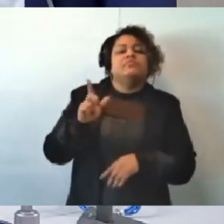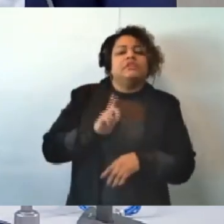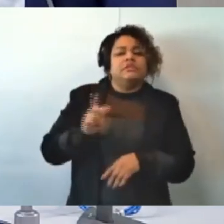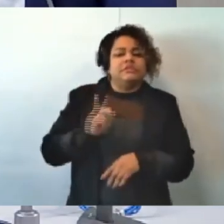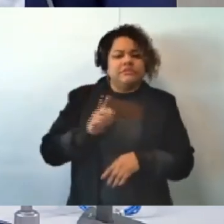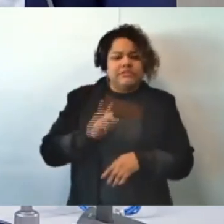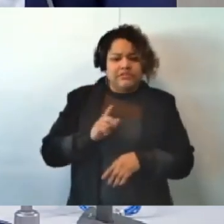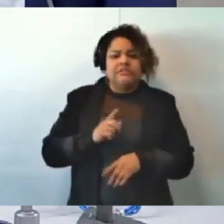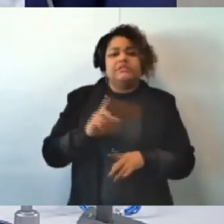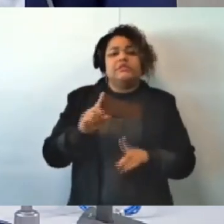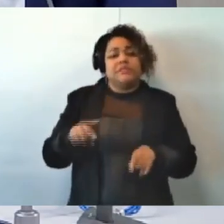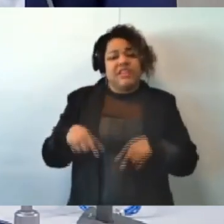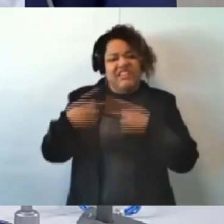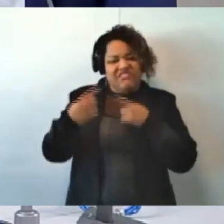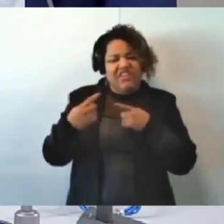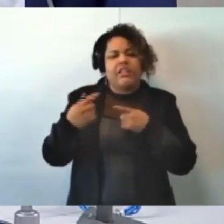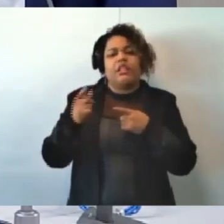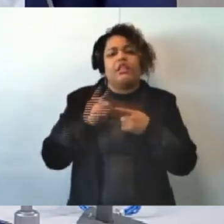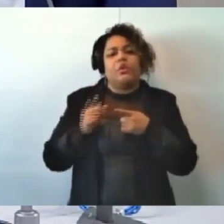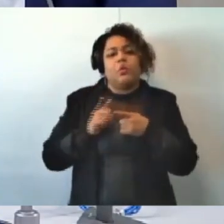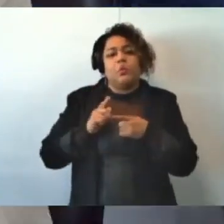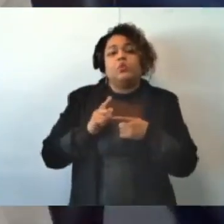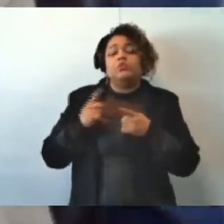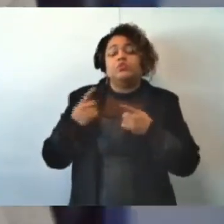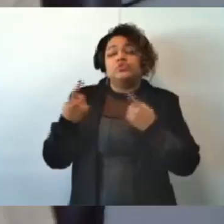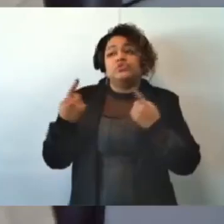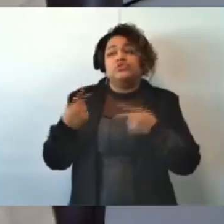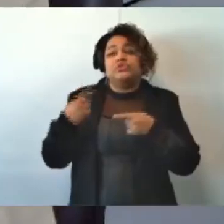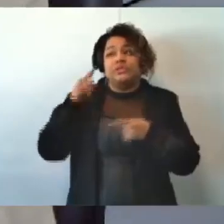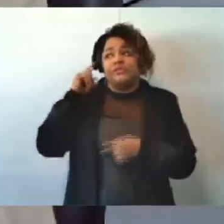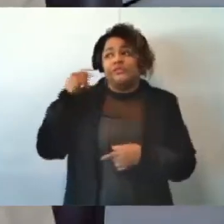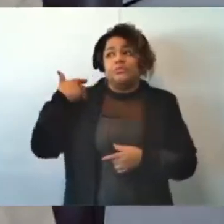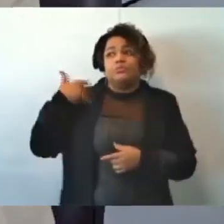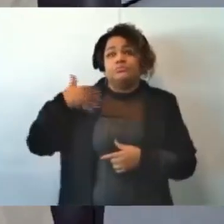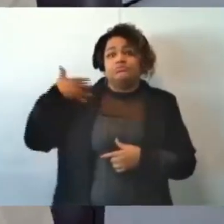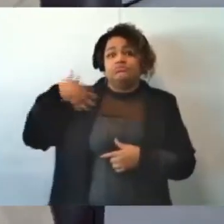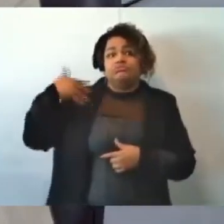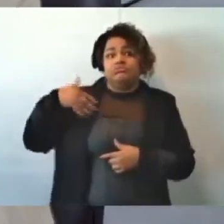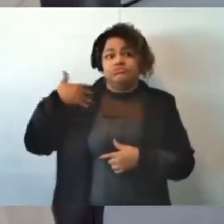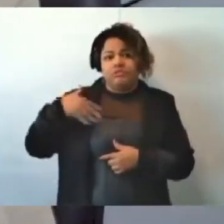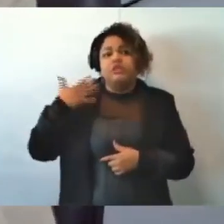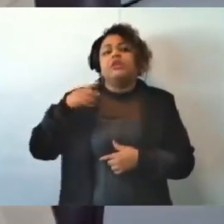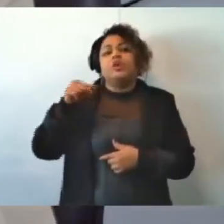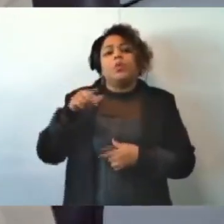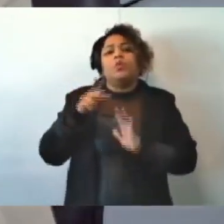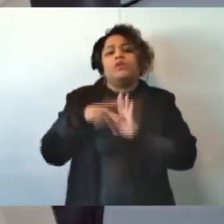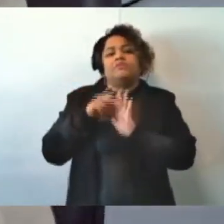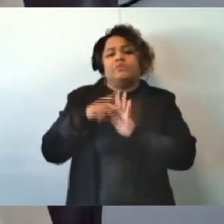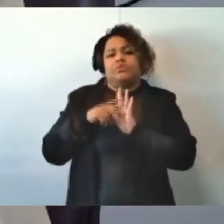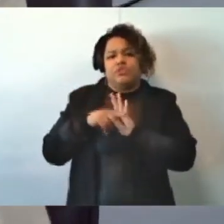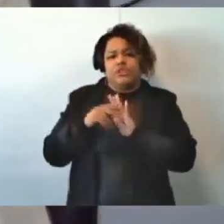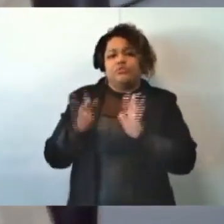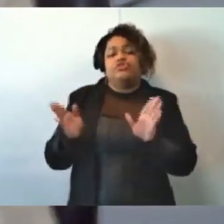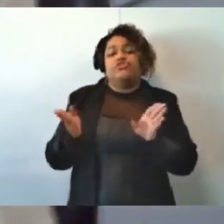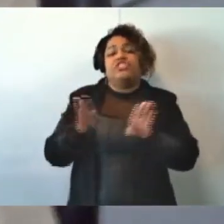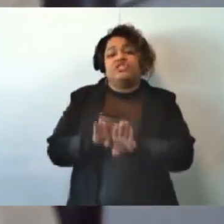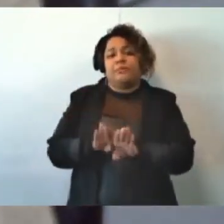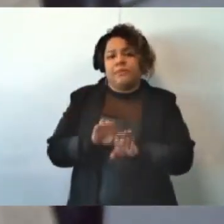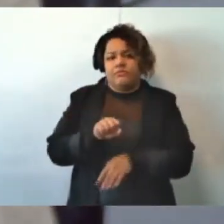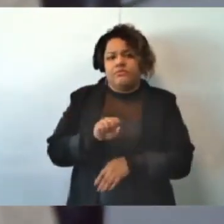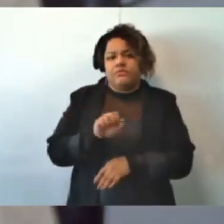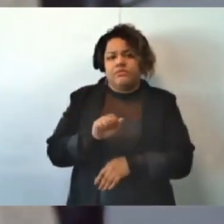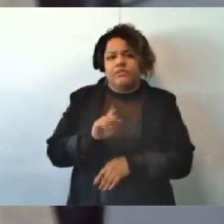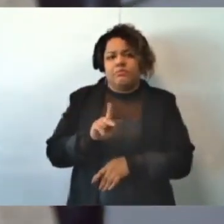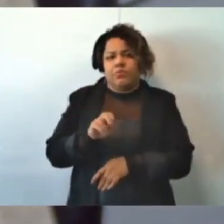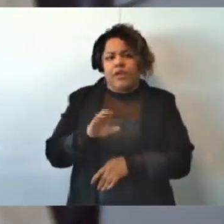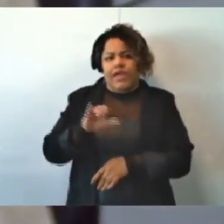revitalização da rua Sapucaí. Apesar de reuniões com a prefeitura, ainda não vimos nenhum comprometimento